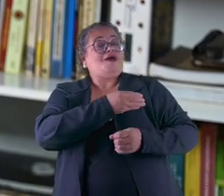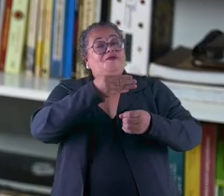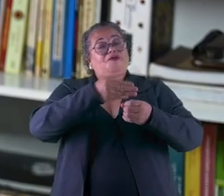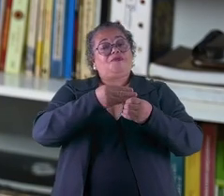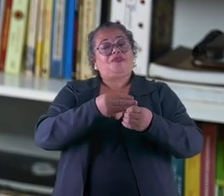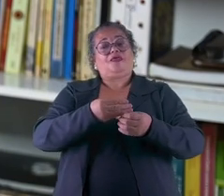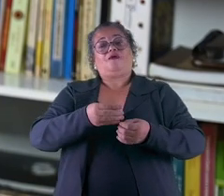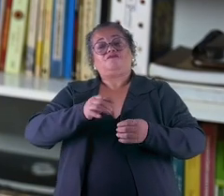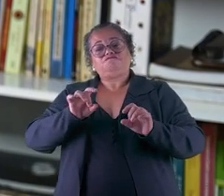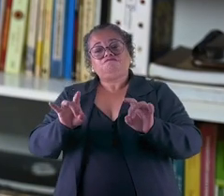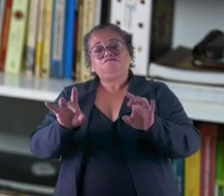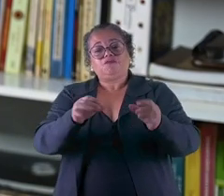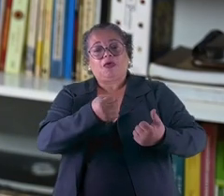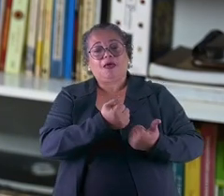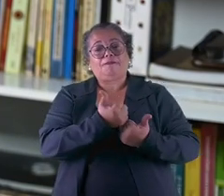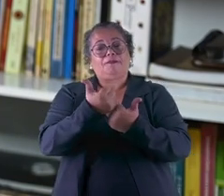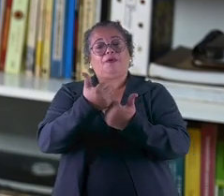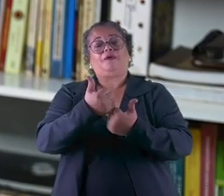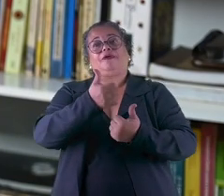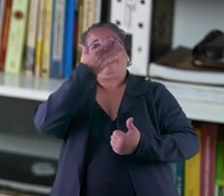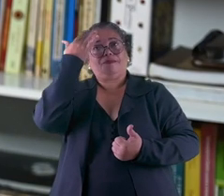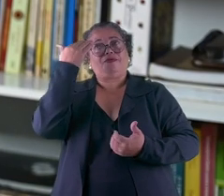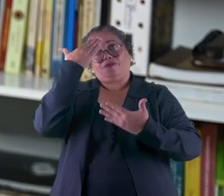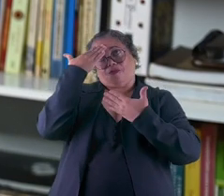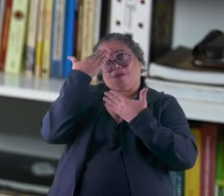vida pelas pessoas.